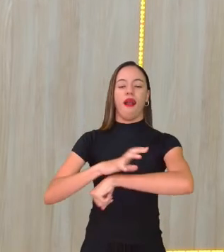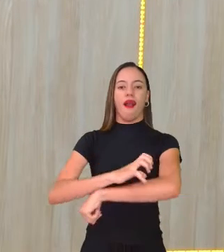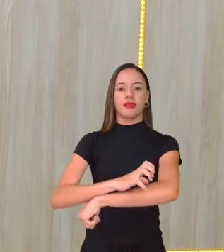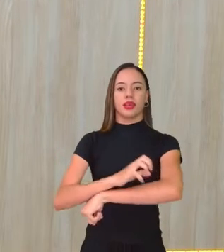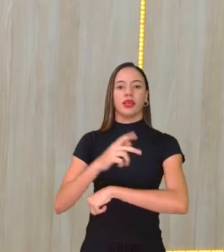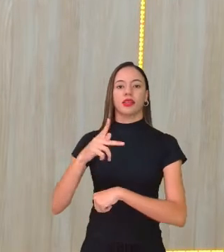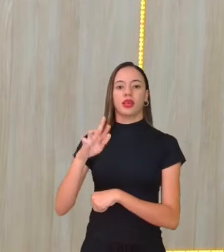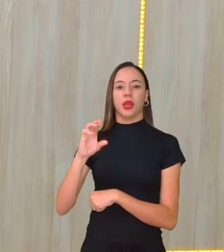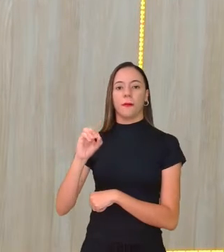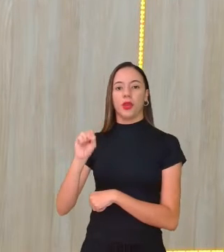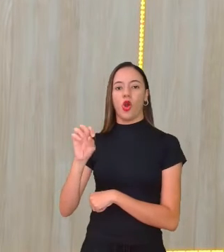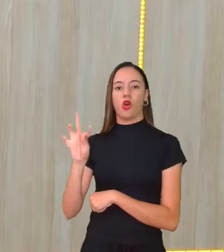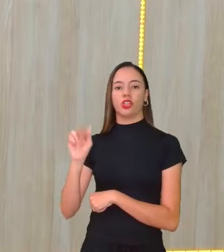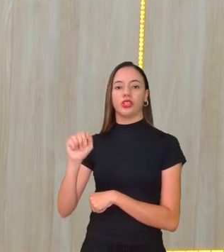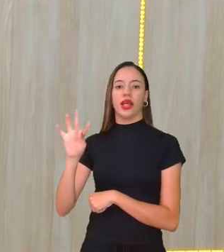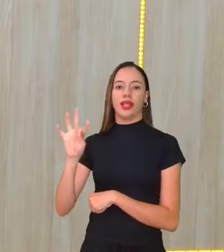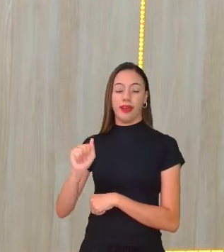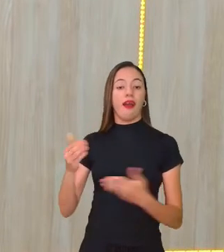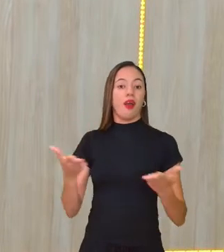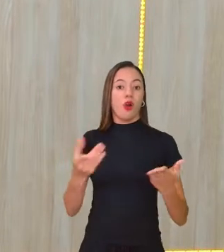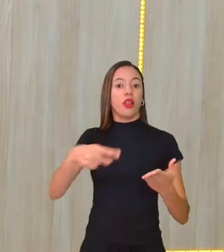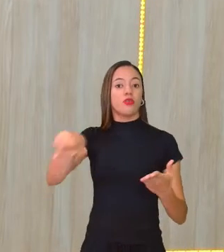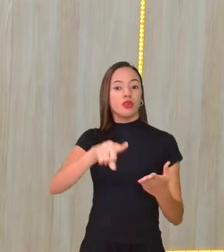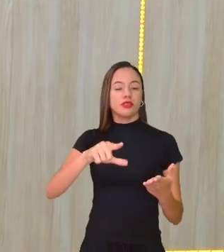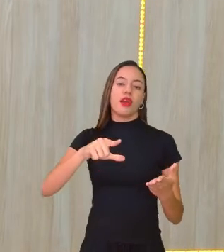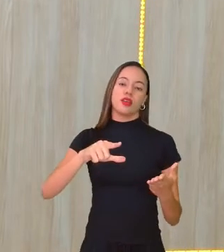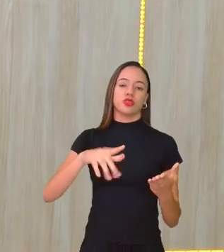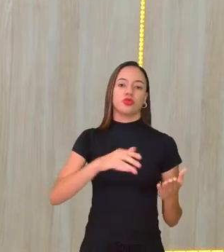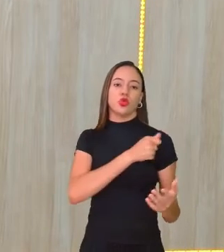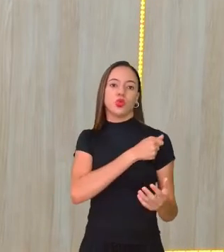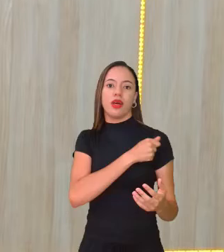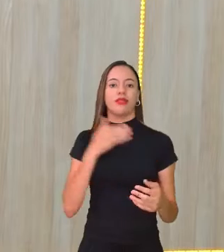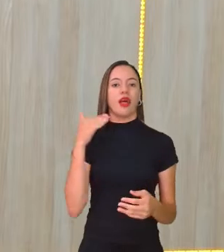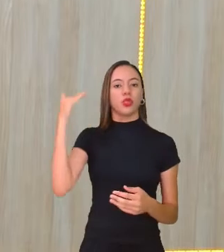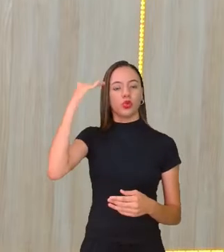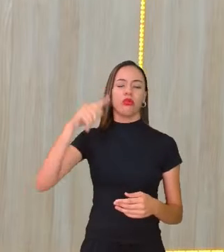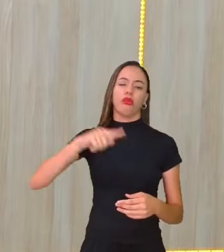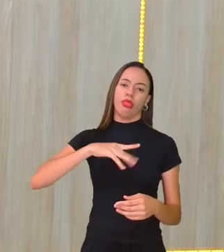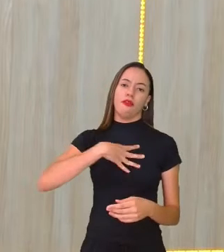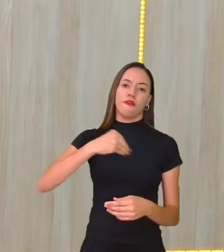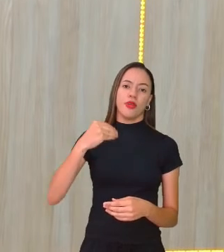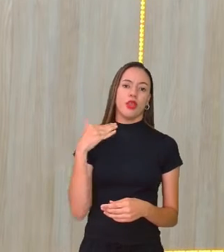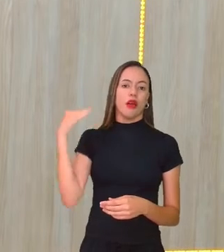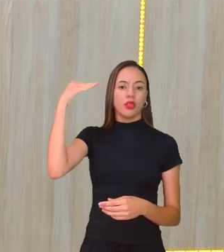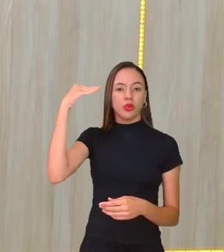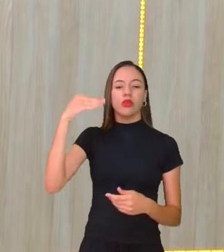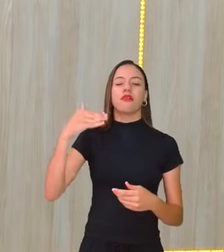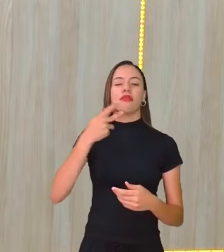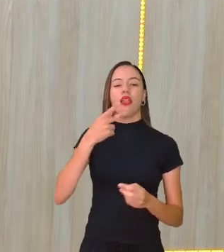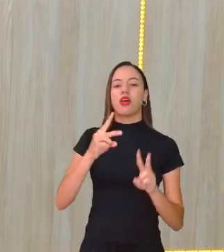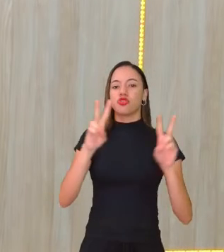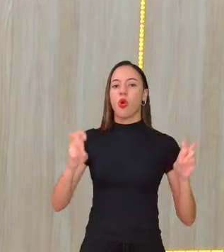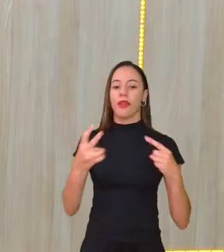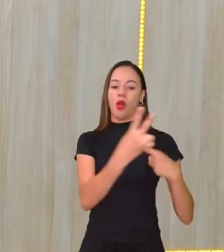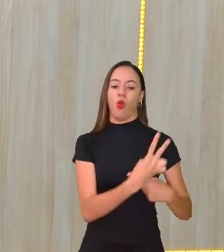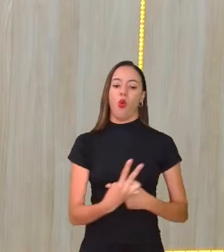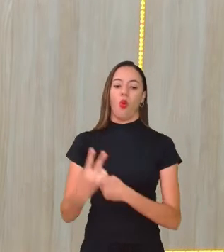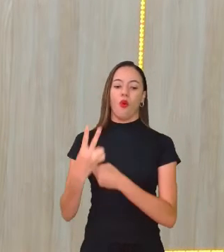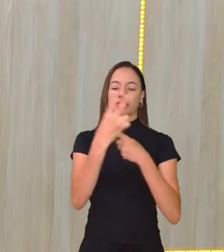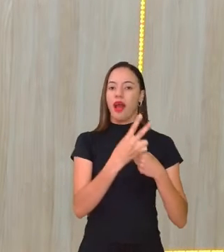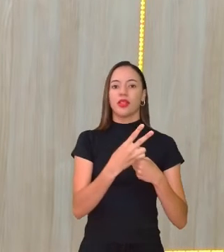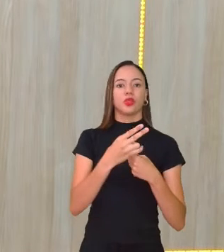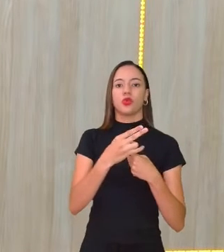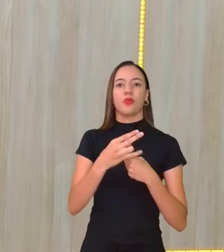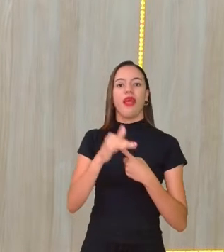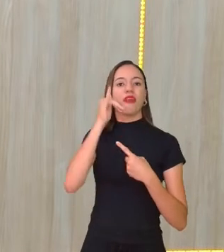estudantes adultos, ou que têm filhos adultos também já, né? A gente falar a respeito de ter cuidados para não se